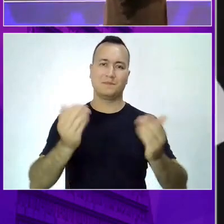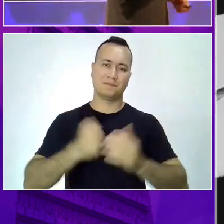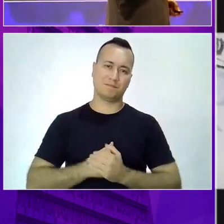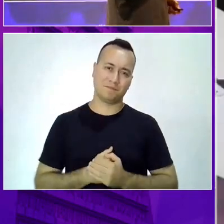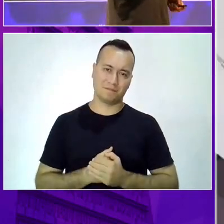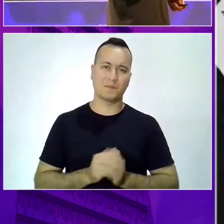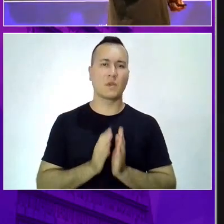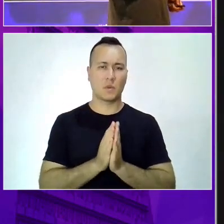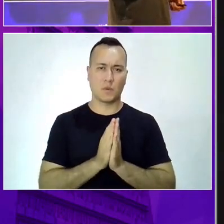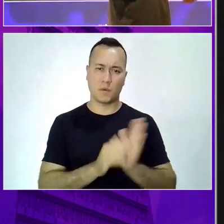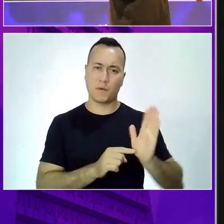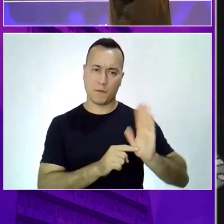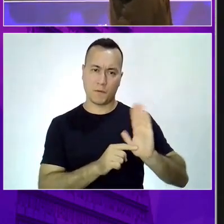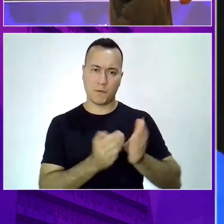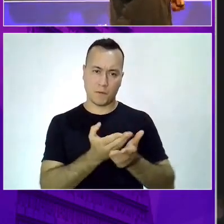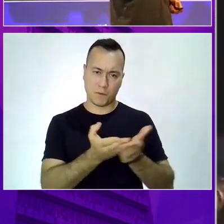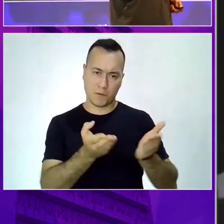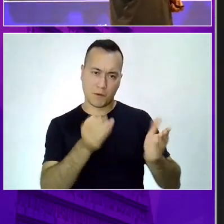depois esse